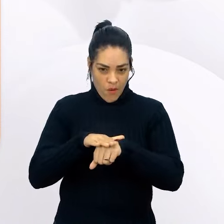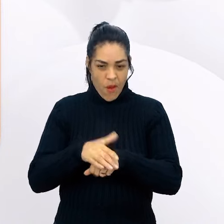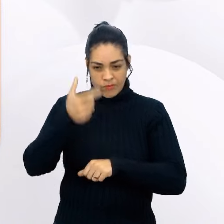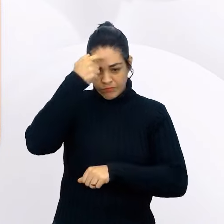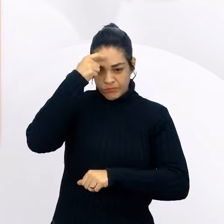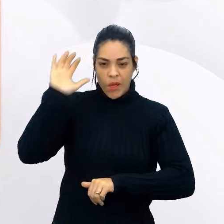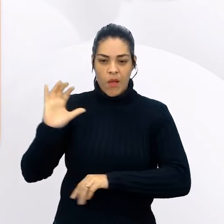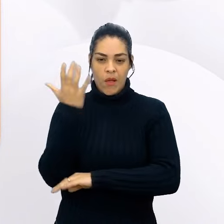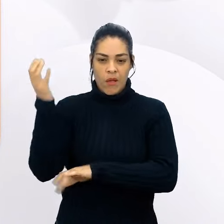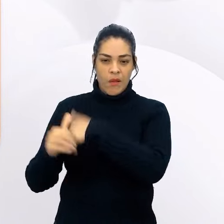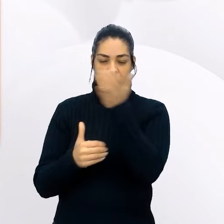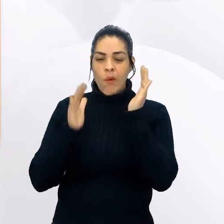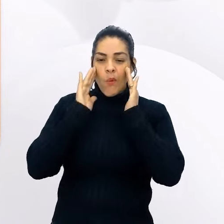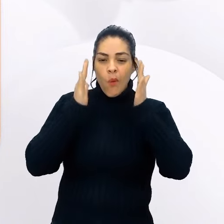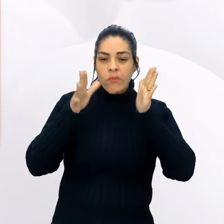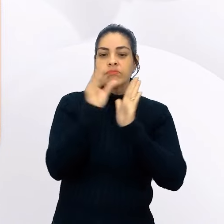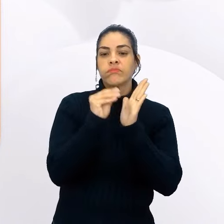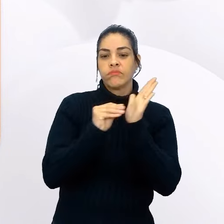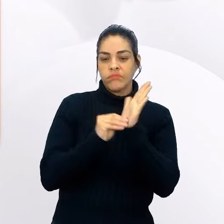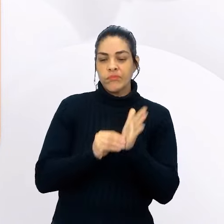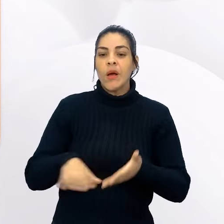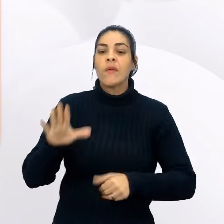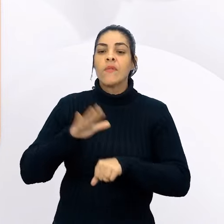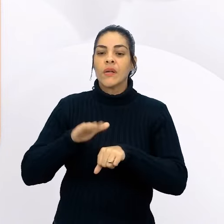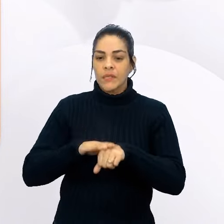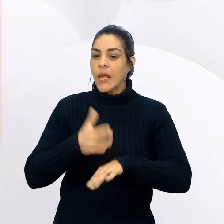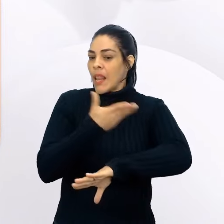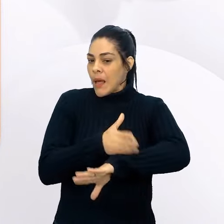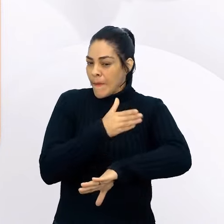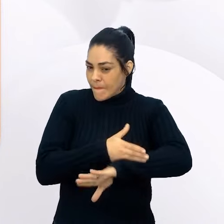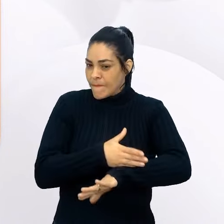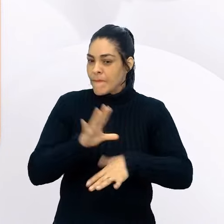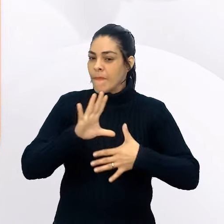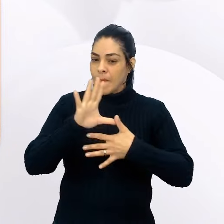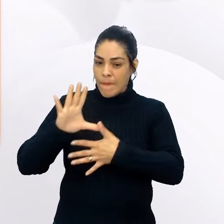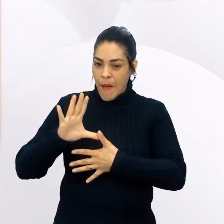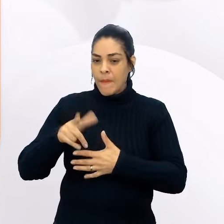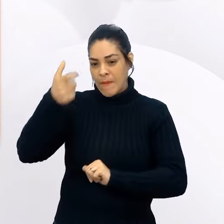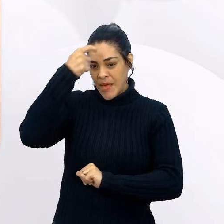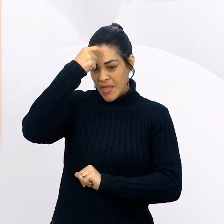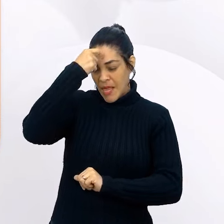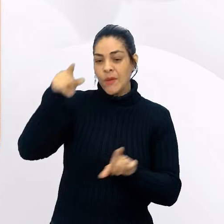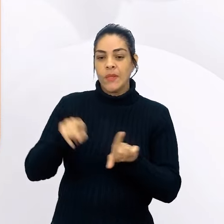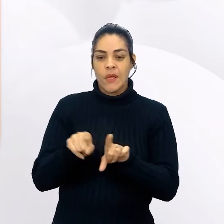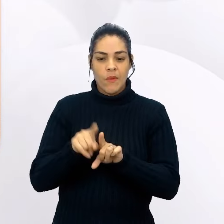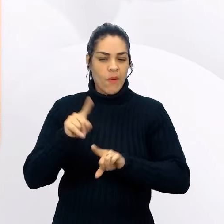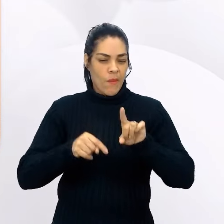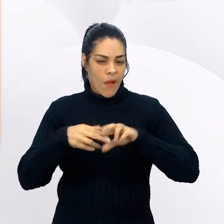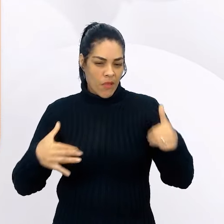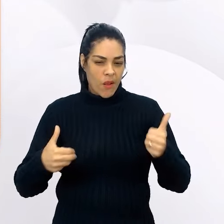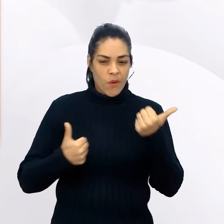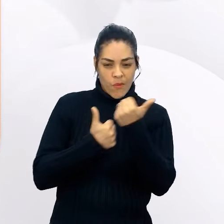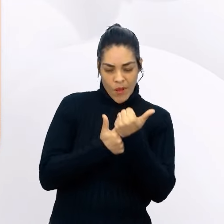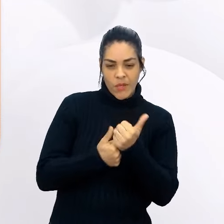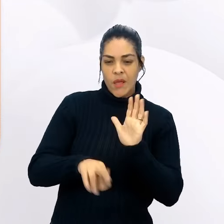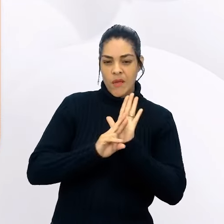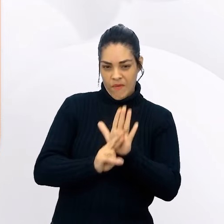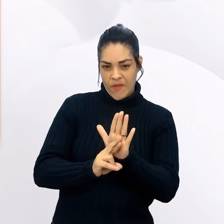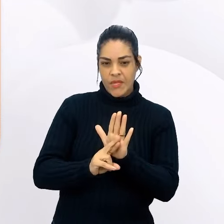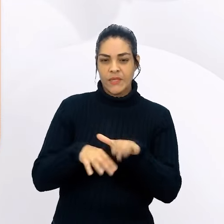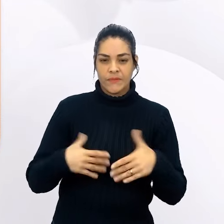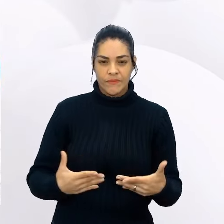ambiental, foco no conteúdo, aplicando na prática, mapa mental, material de apoio e